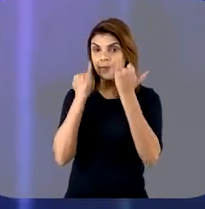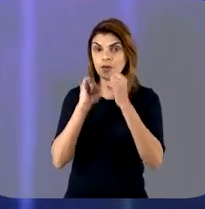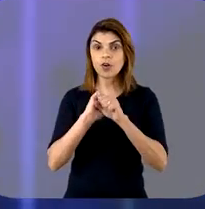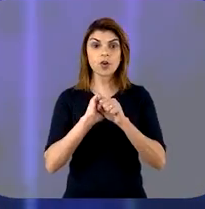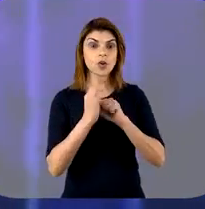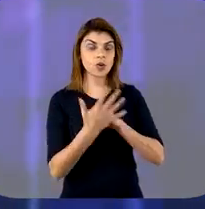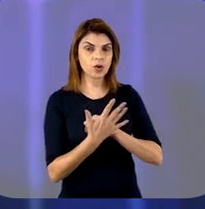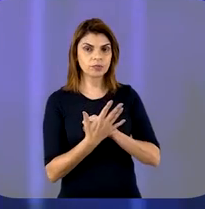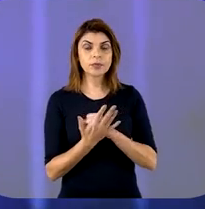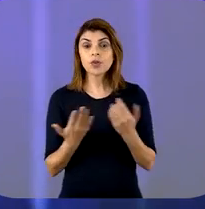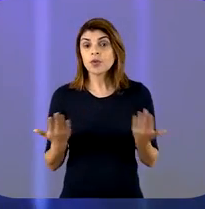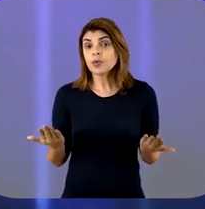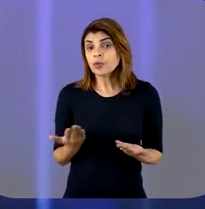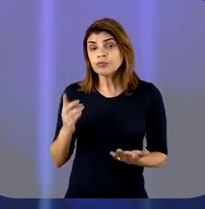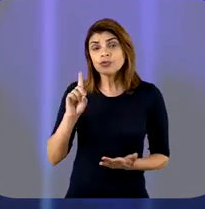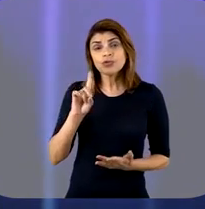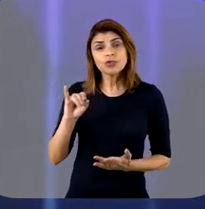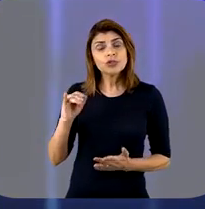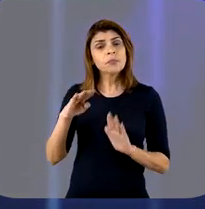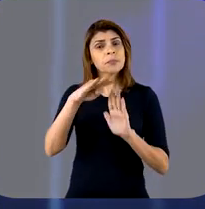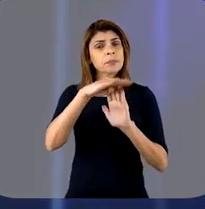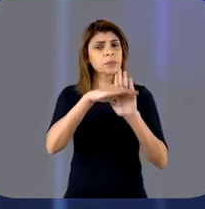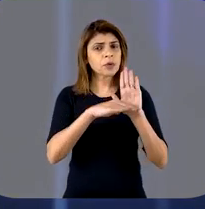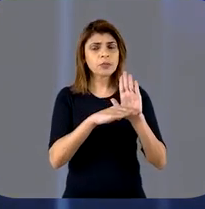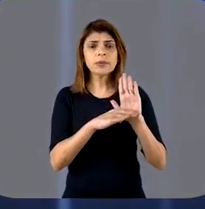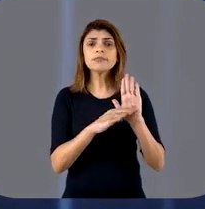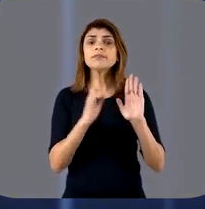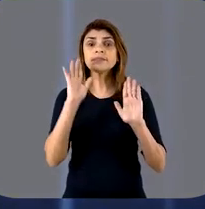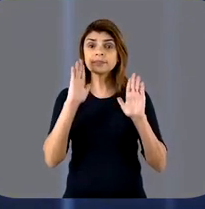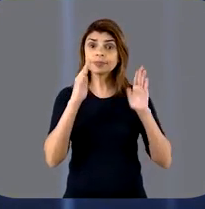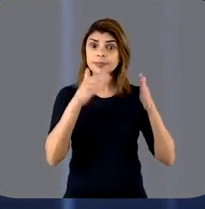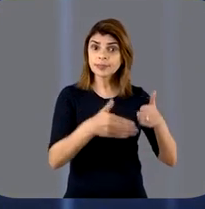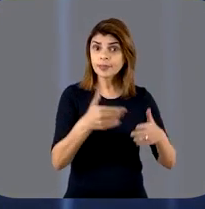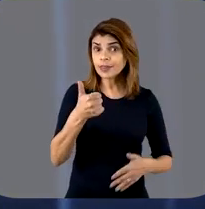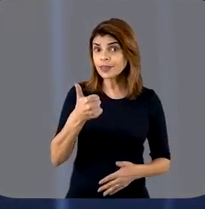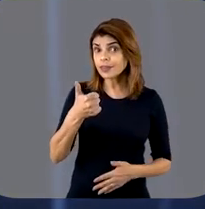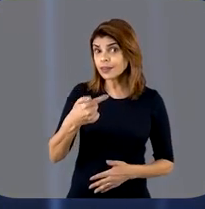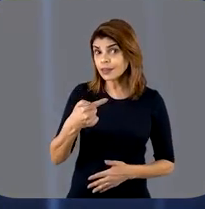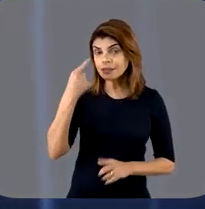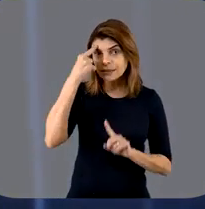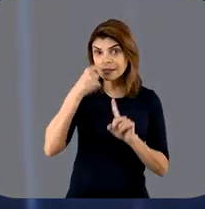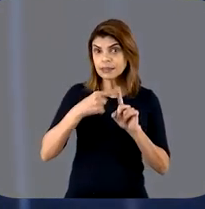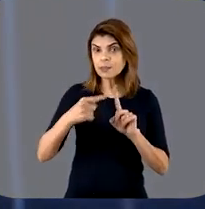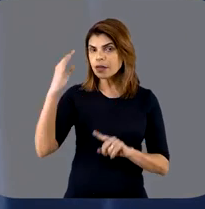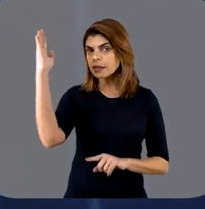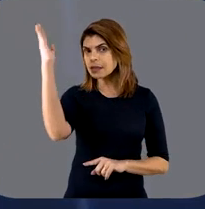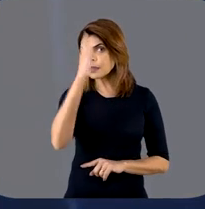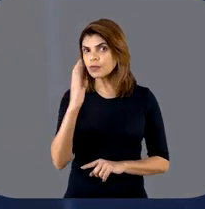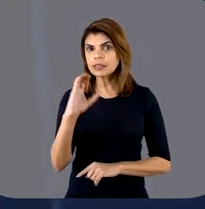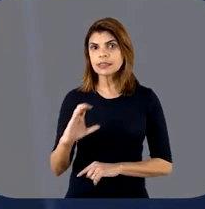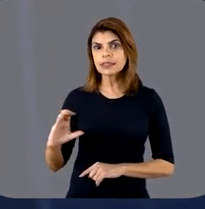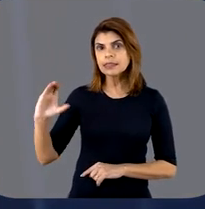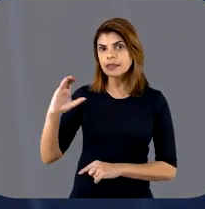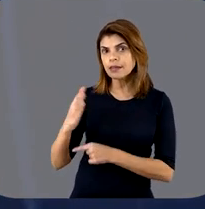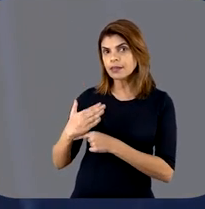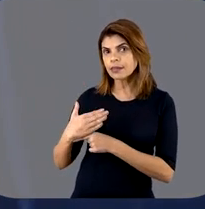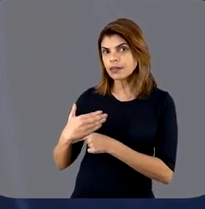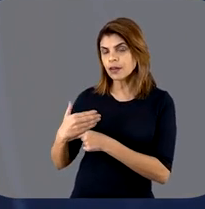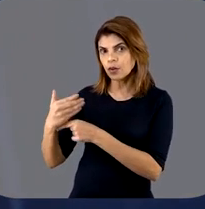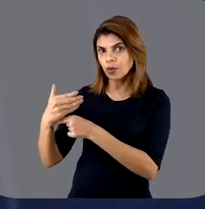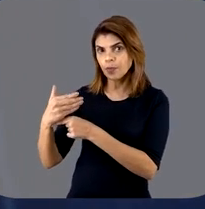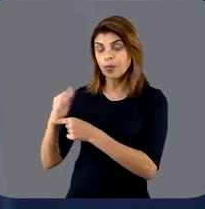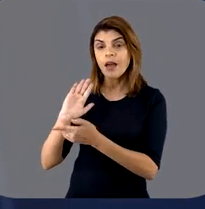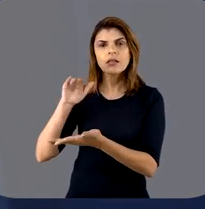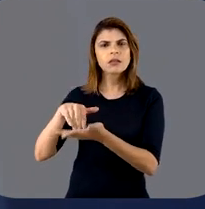mais um dia da sequência de programas dedicada à 17ª Semana Nacional de Ciência e Tecnologia. Até